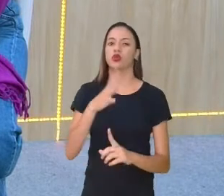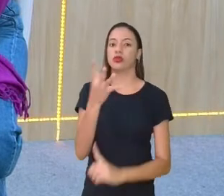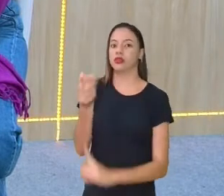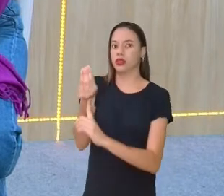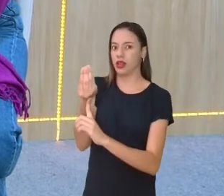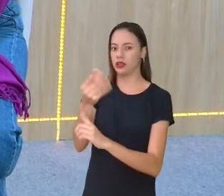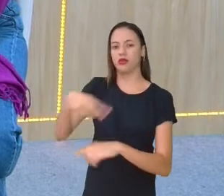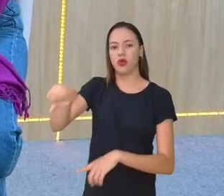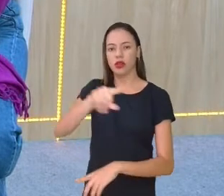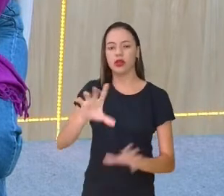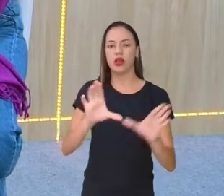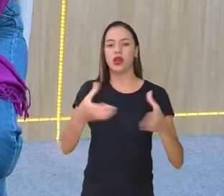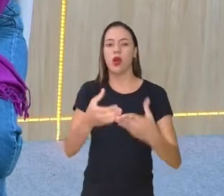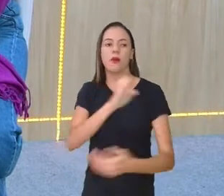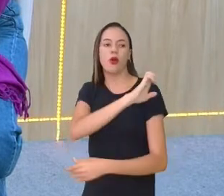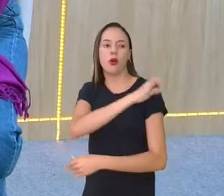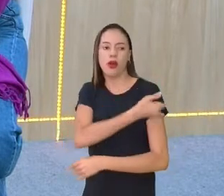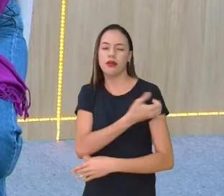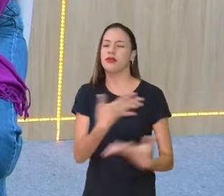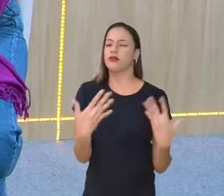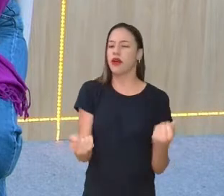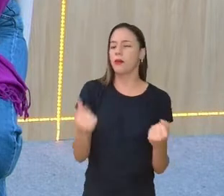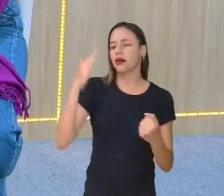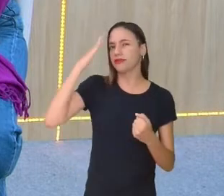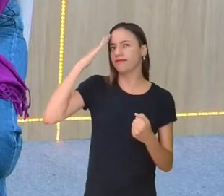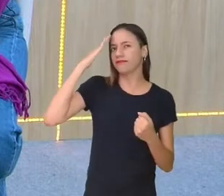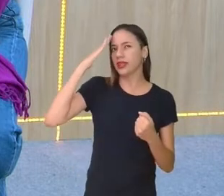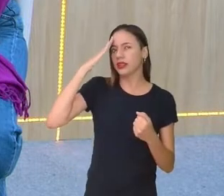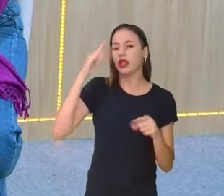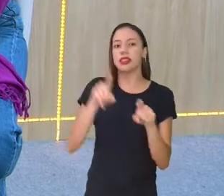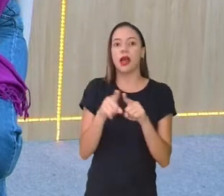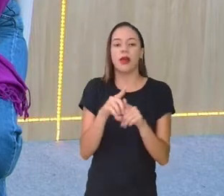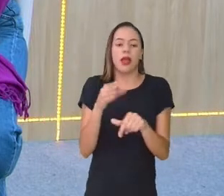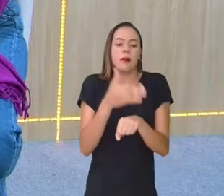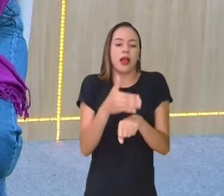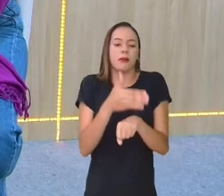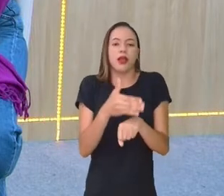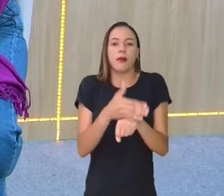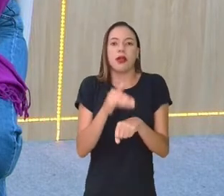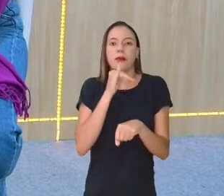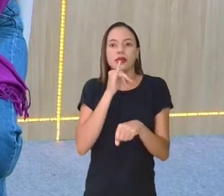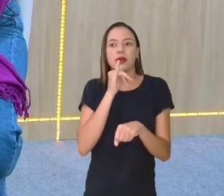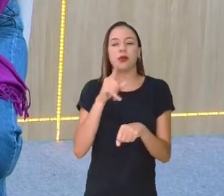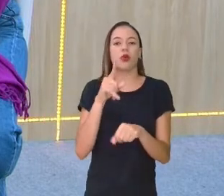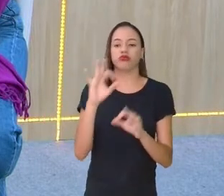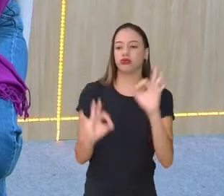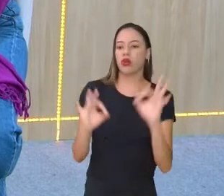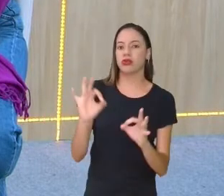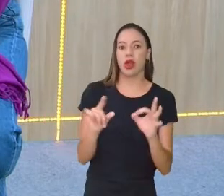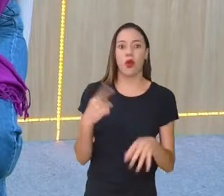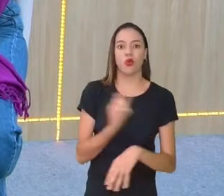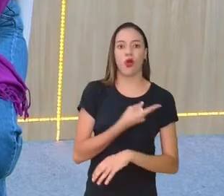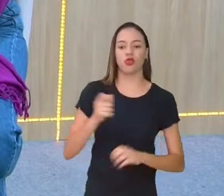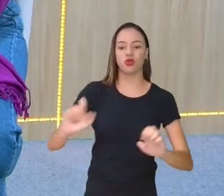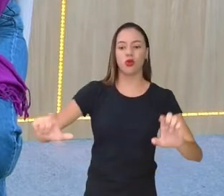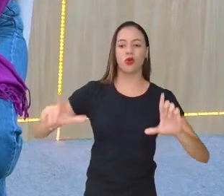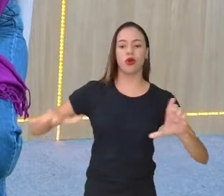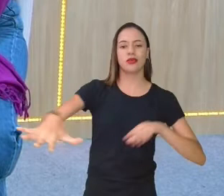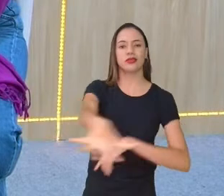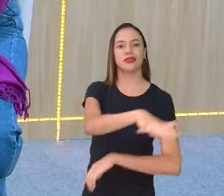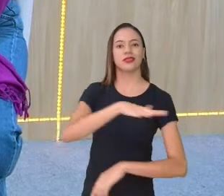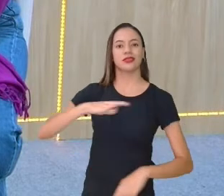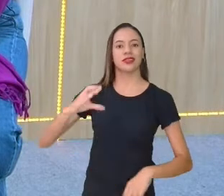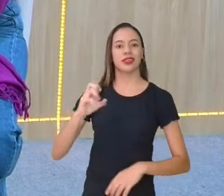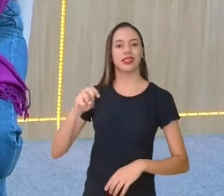vamos entender e até se preparar para a montagem dos nossos cenários lá na turma. Não é? Porque